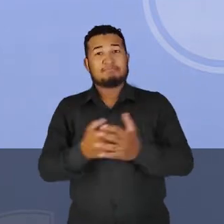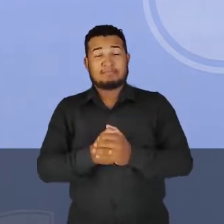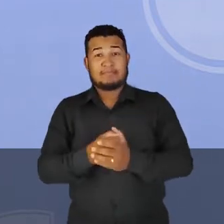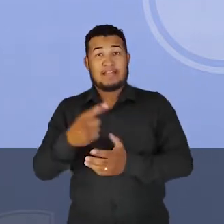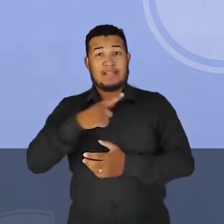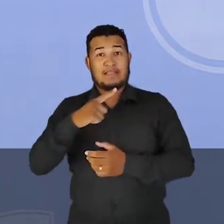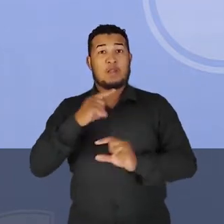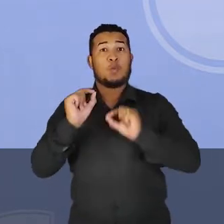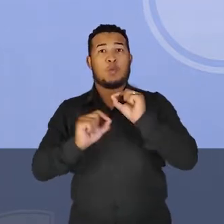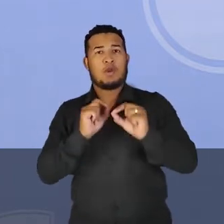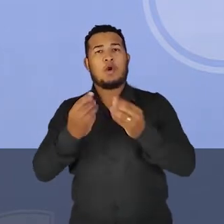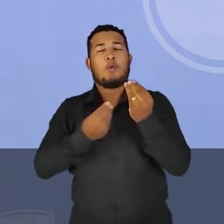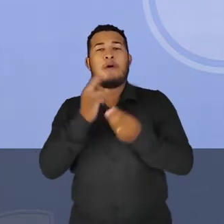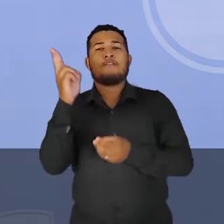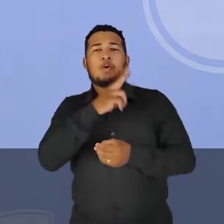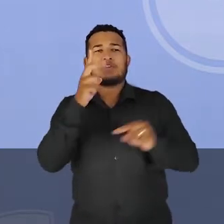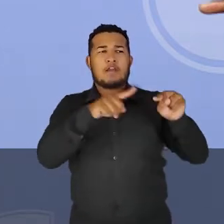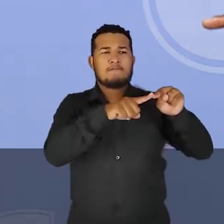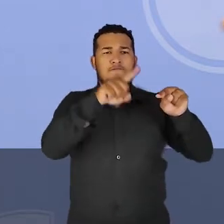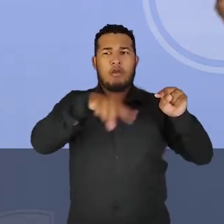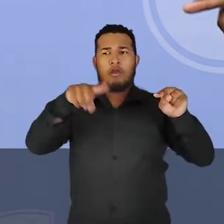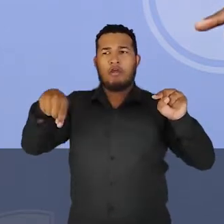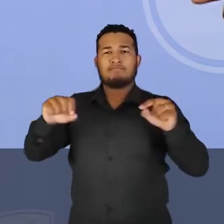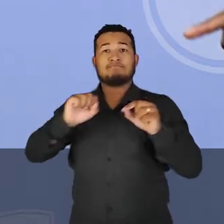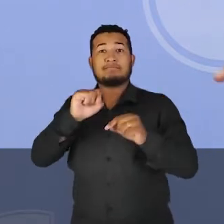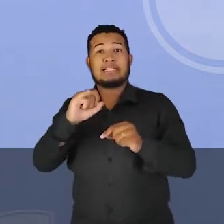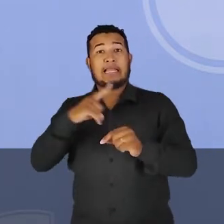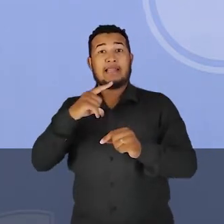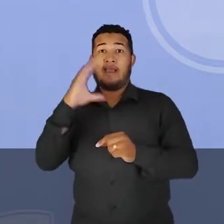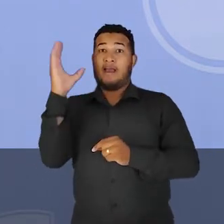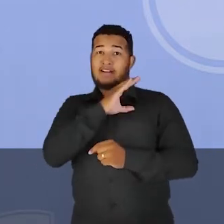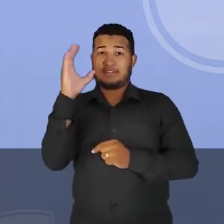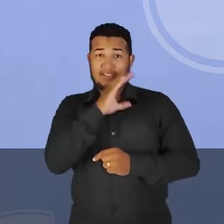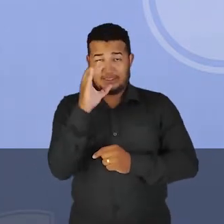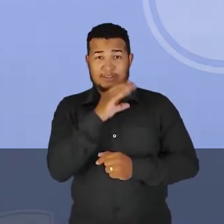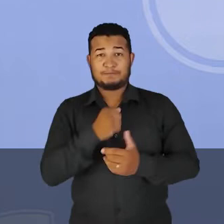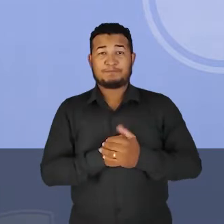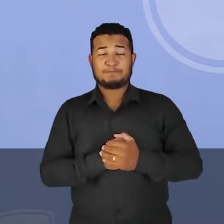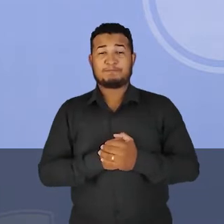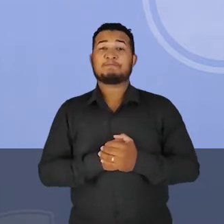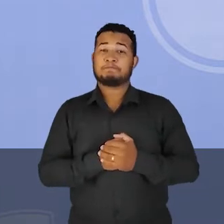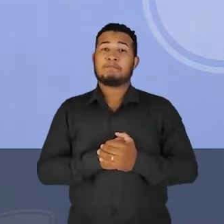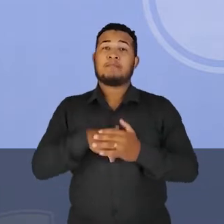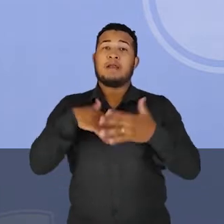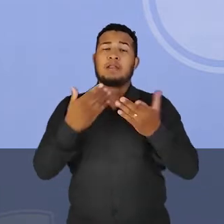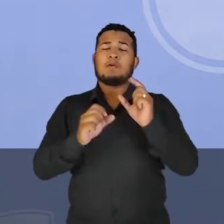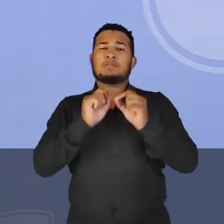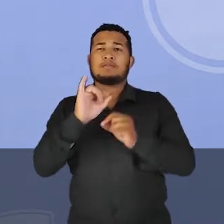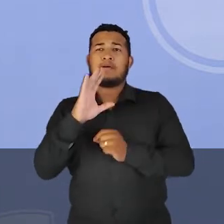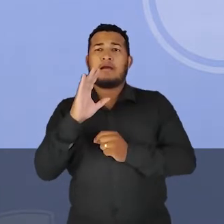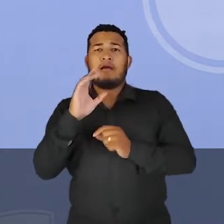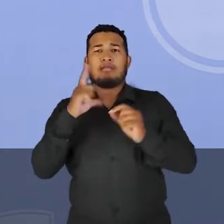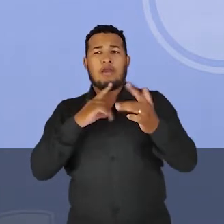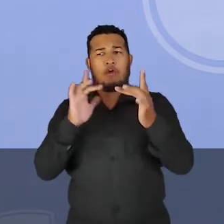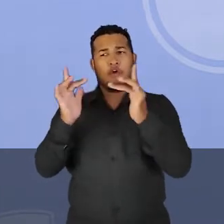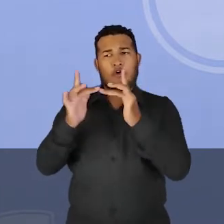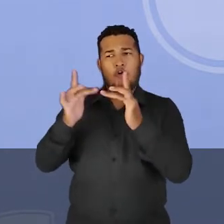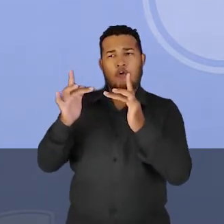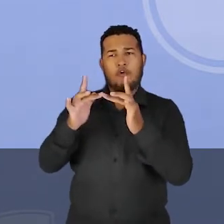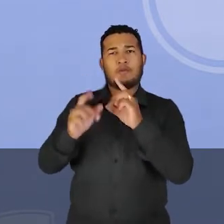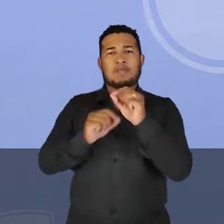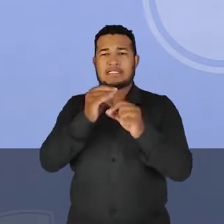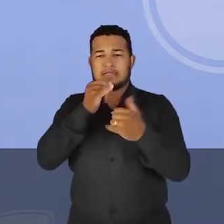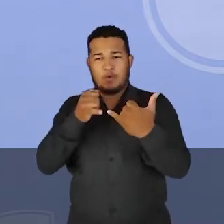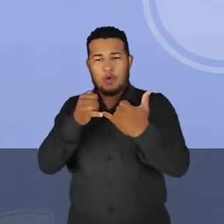existe a variação da velocidade caso exista uma aceleração. Então, quando essa interação ocorre entre a corda